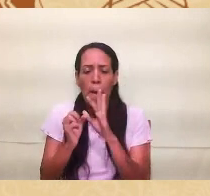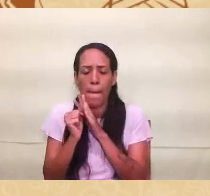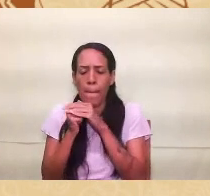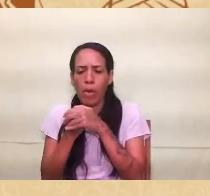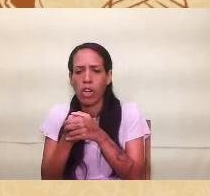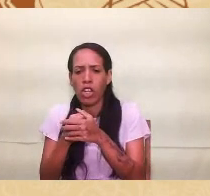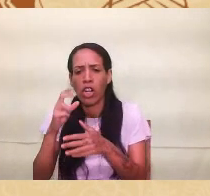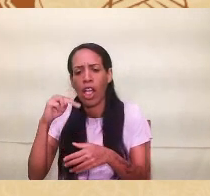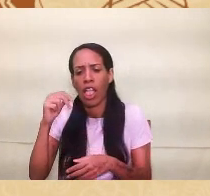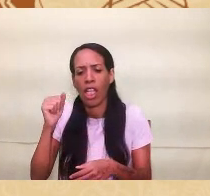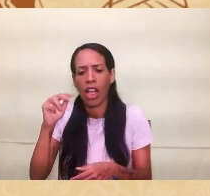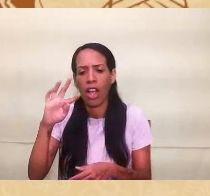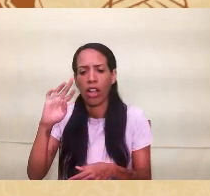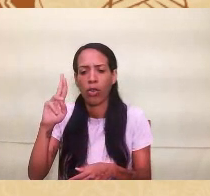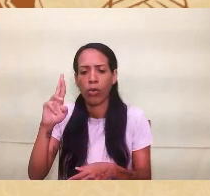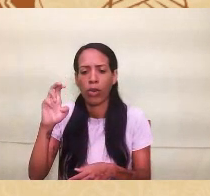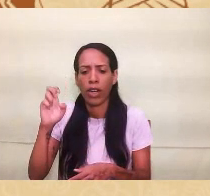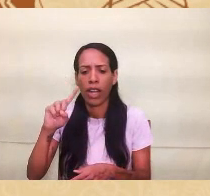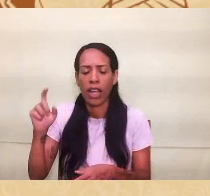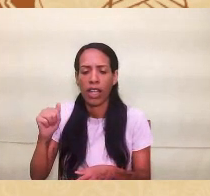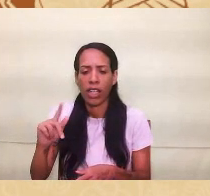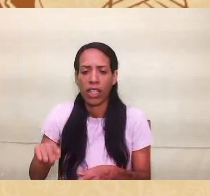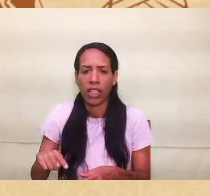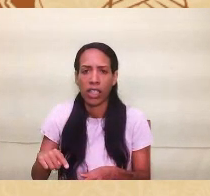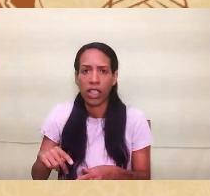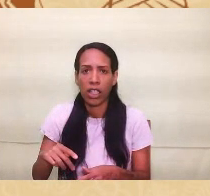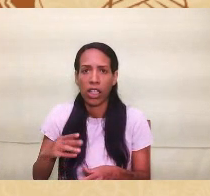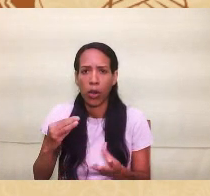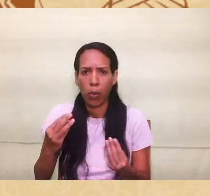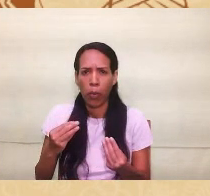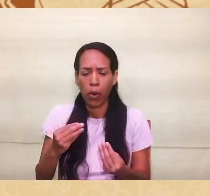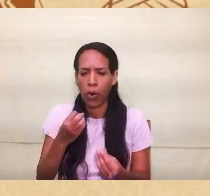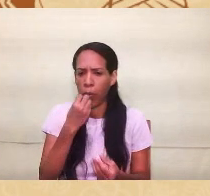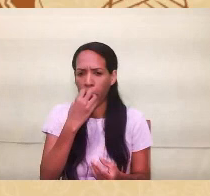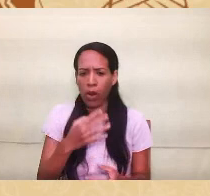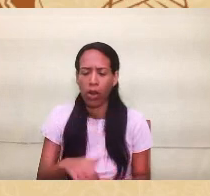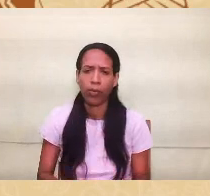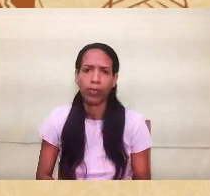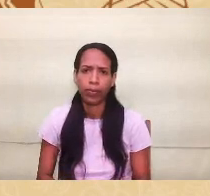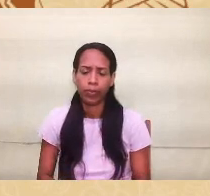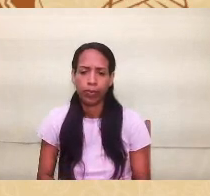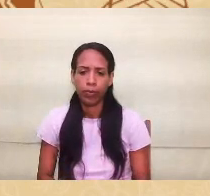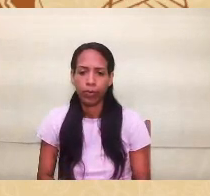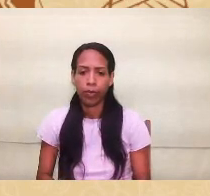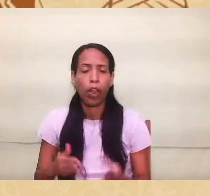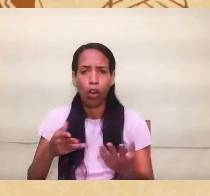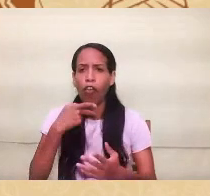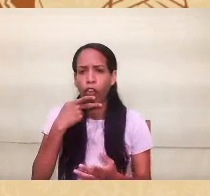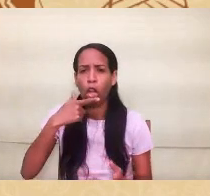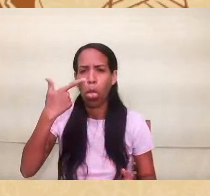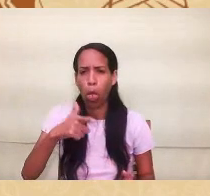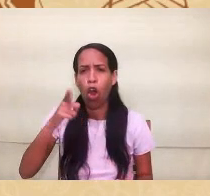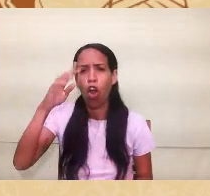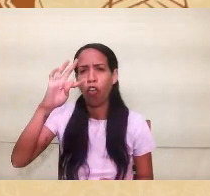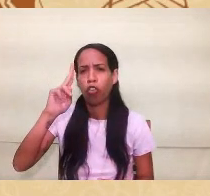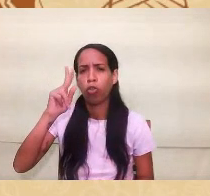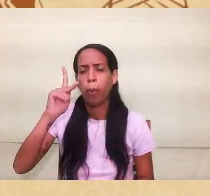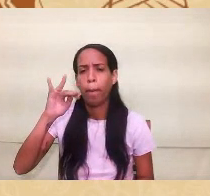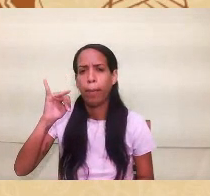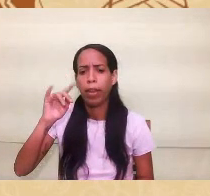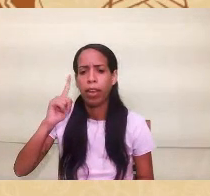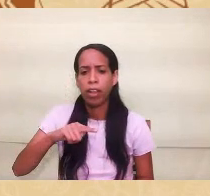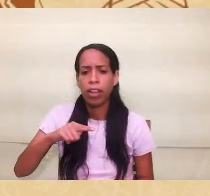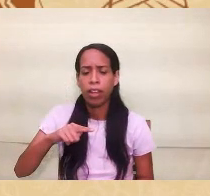natureza. Antamanga, Supecaete, Sui, Jurema, Iapu, Muemã, que povoam